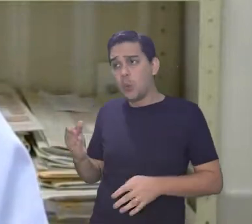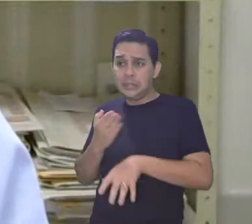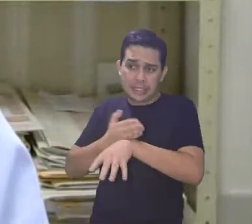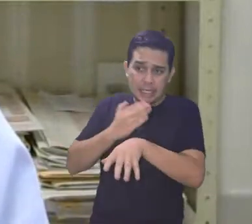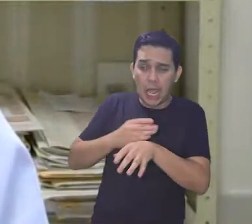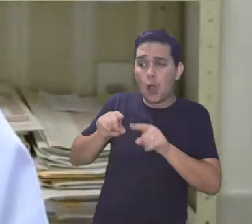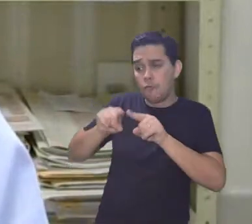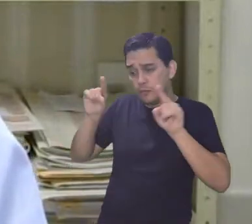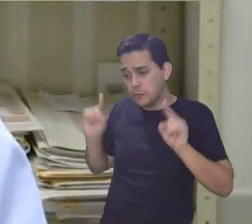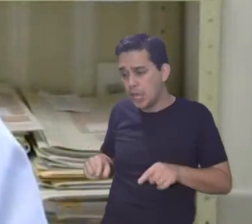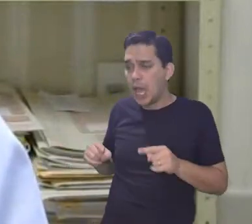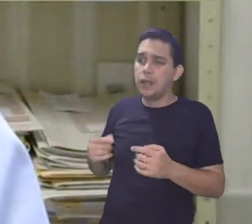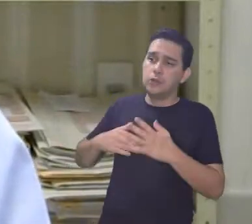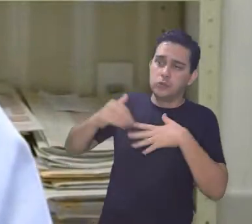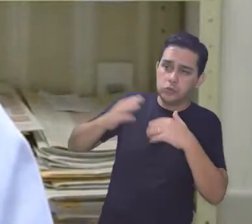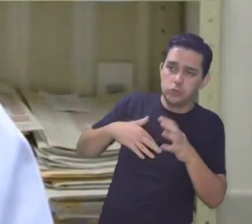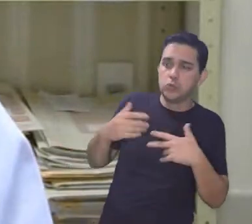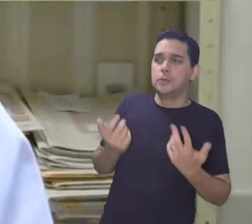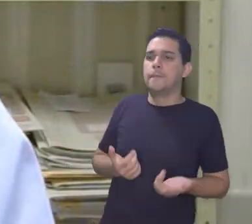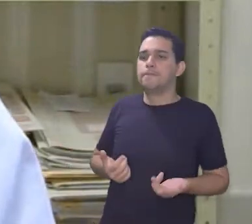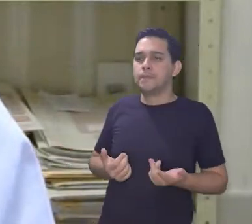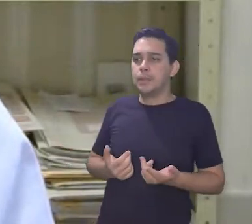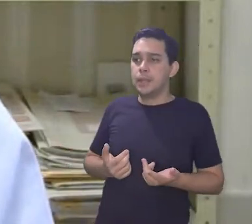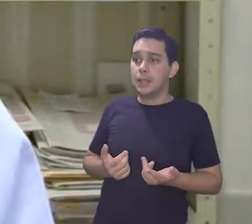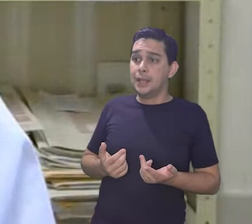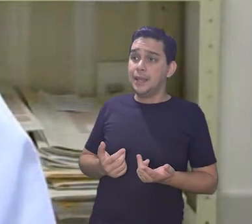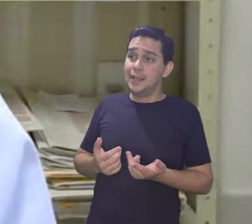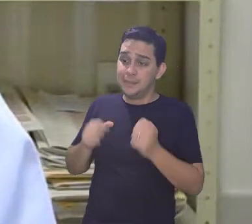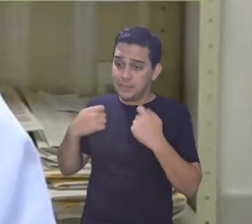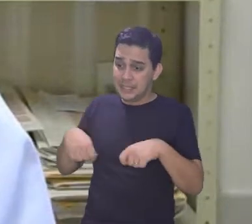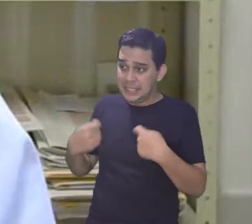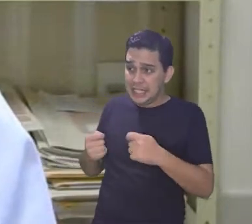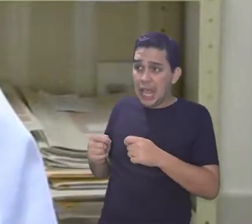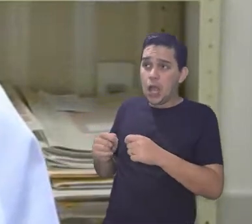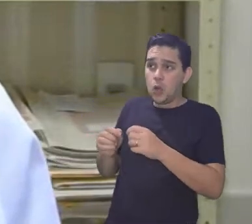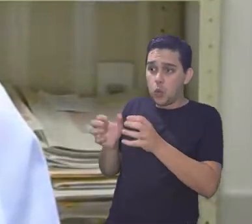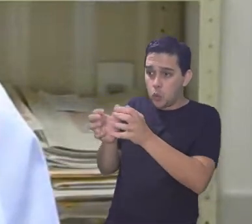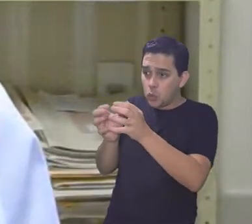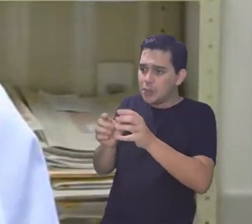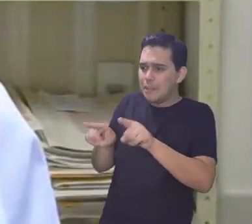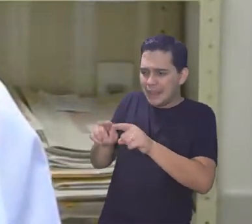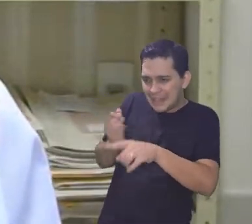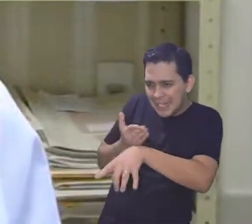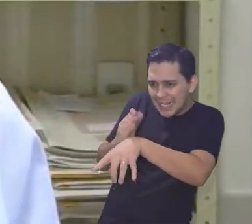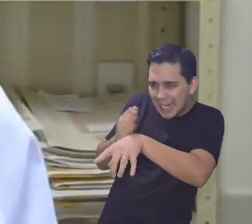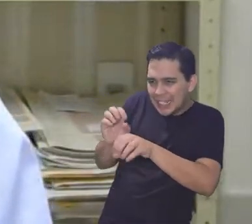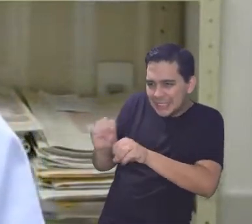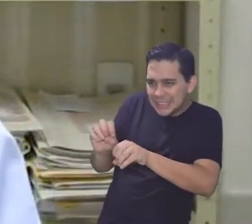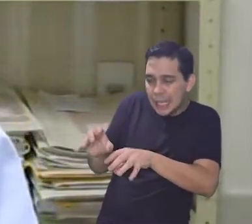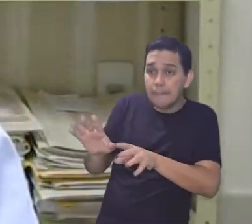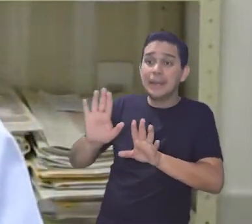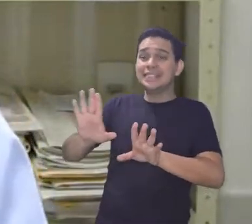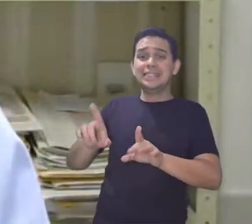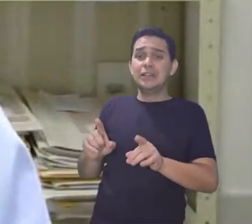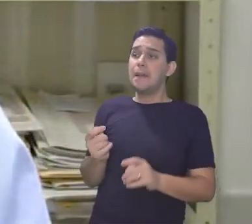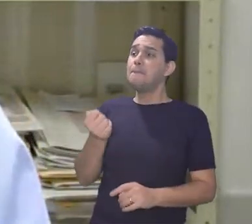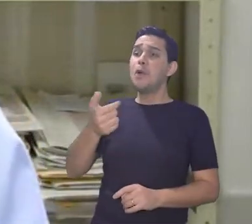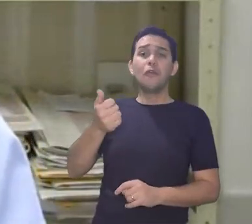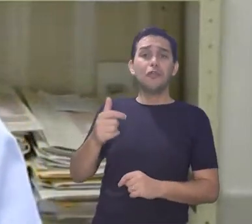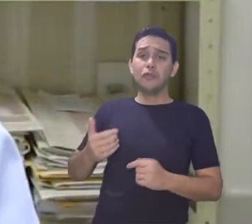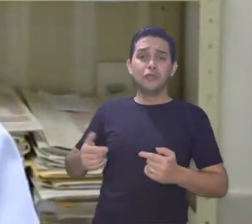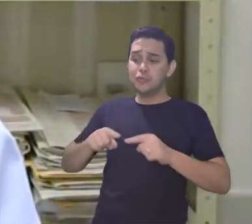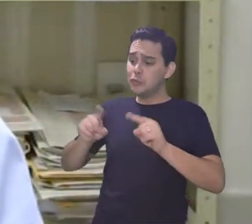pessoal qualificado. Não basta apenas capacitar, né? O número de servidores também é insuficiente